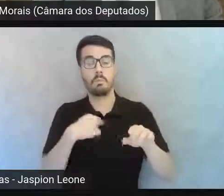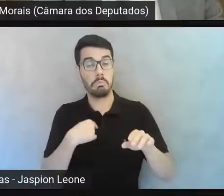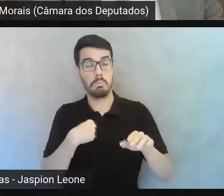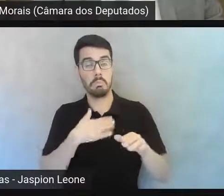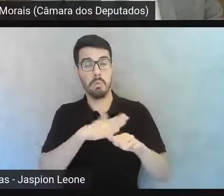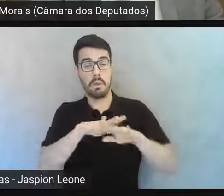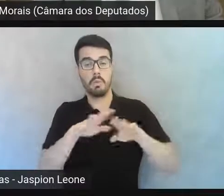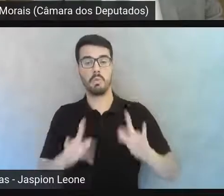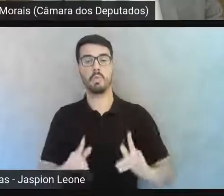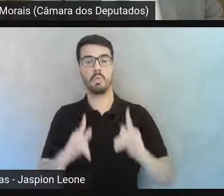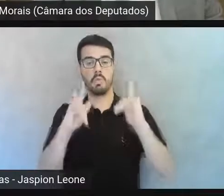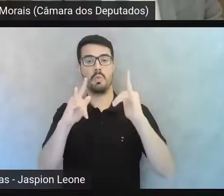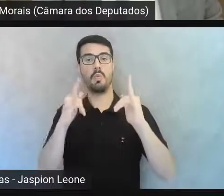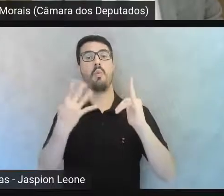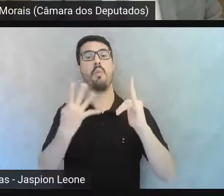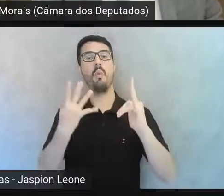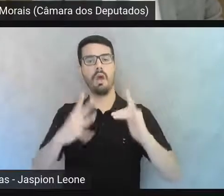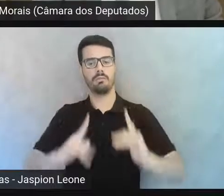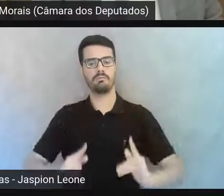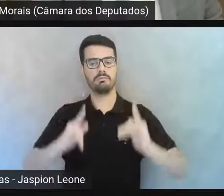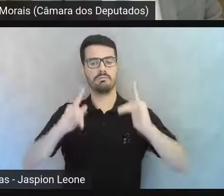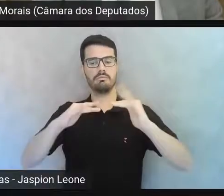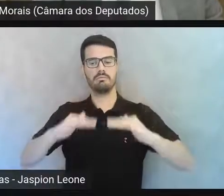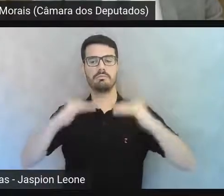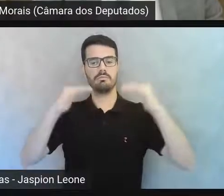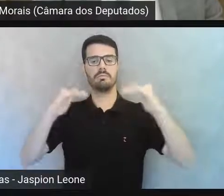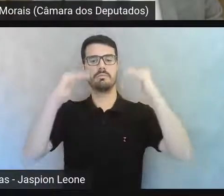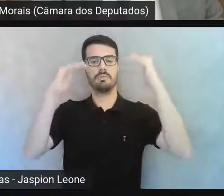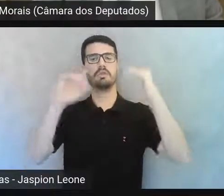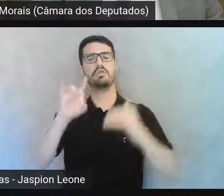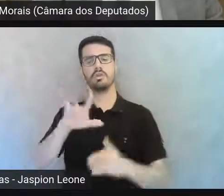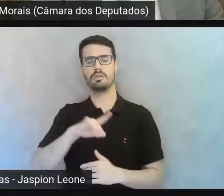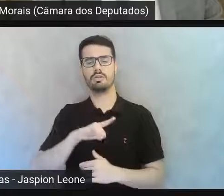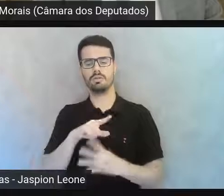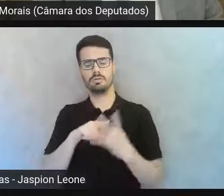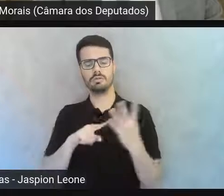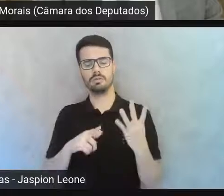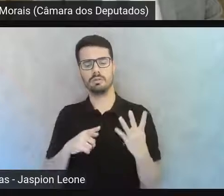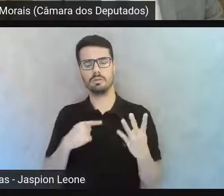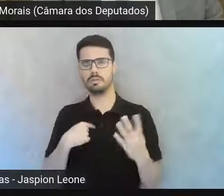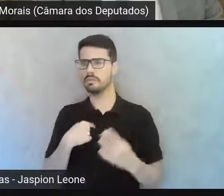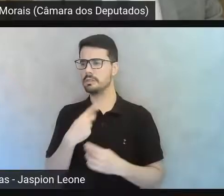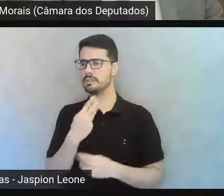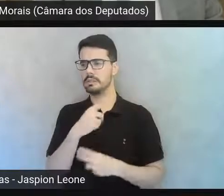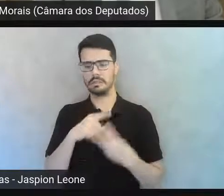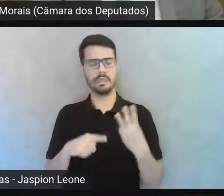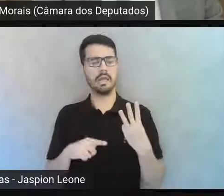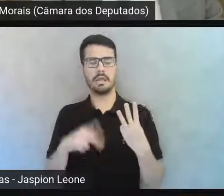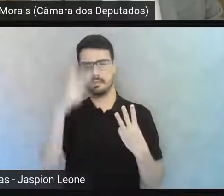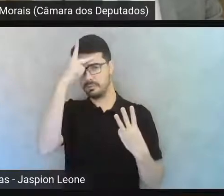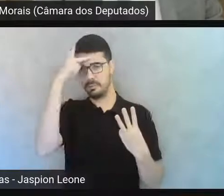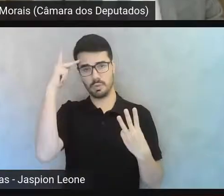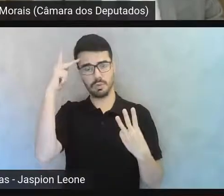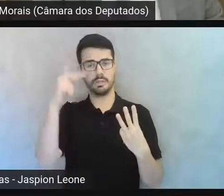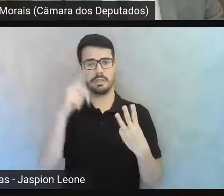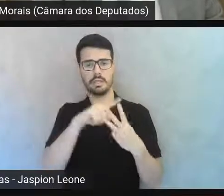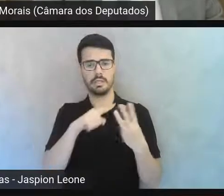o quarto andar onde eu trabalho, só tínhamos no andar acho que 3 ou 4